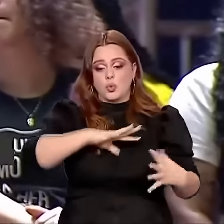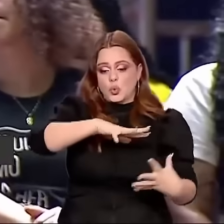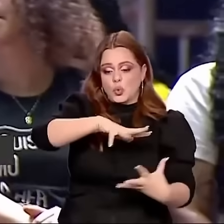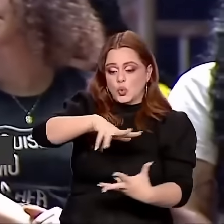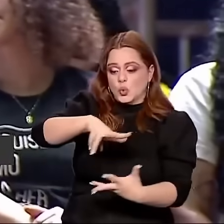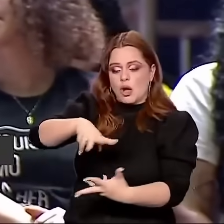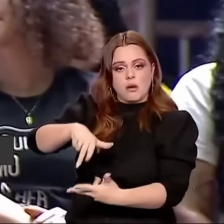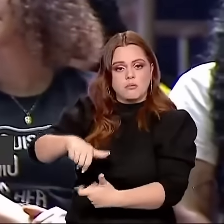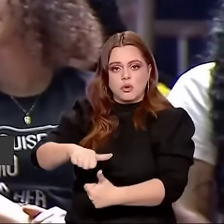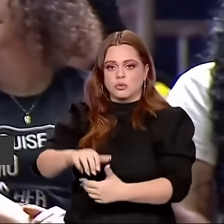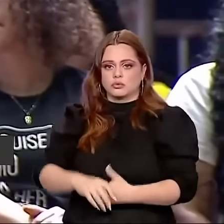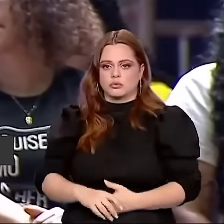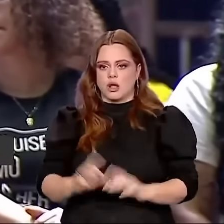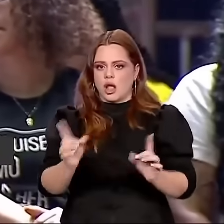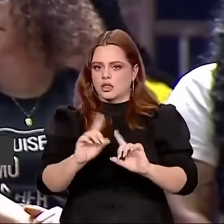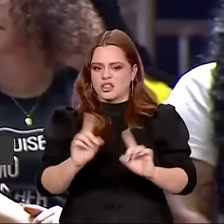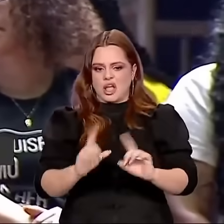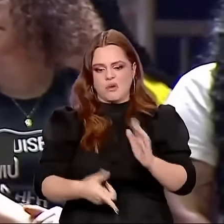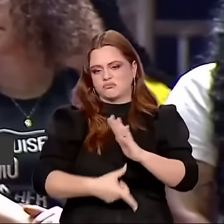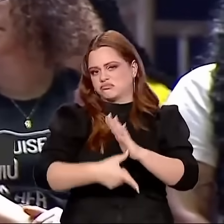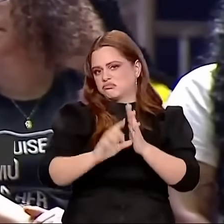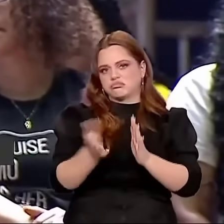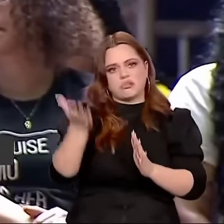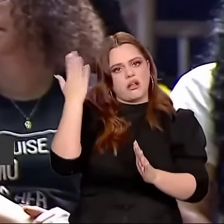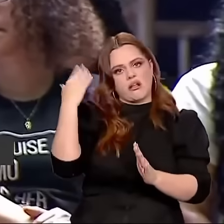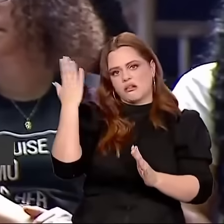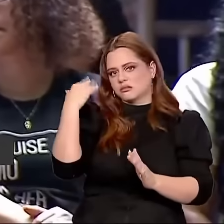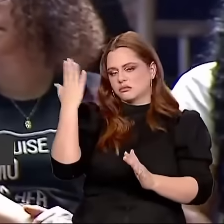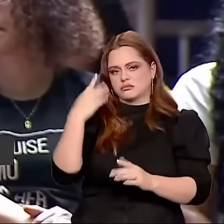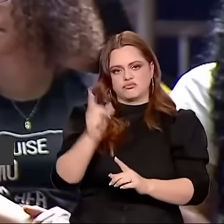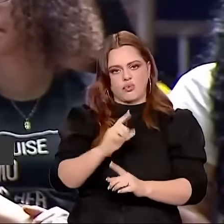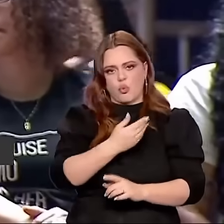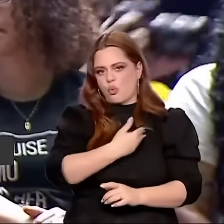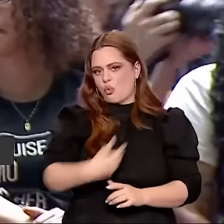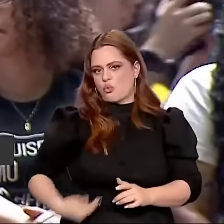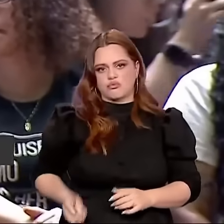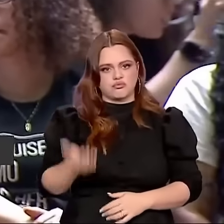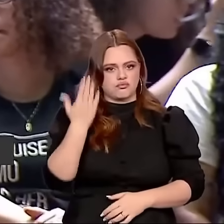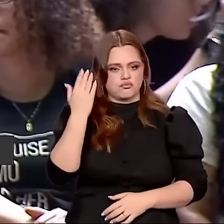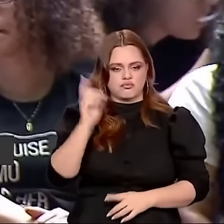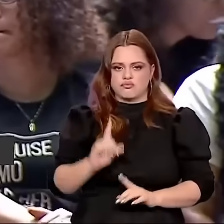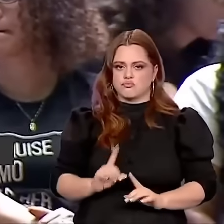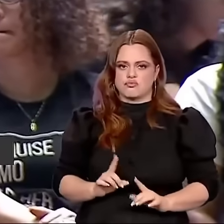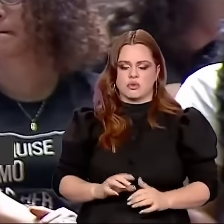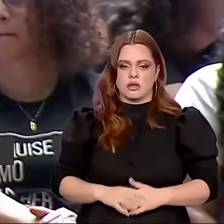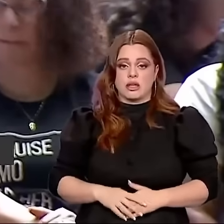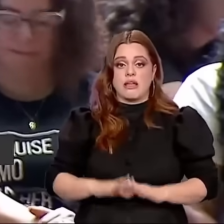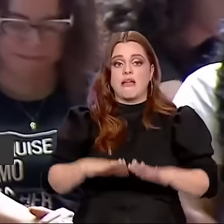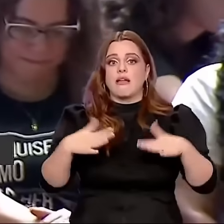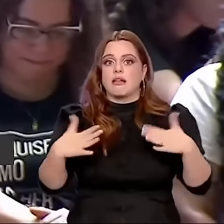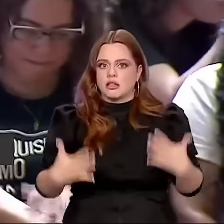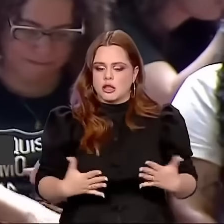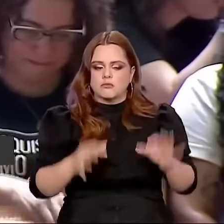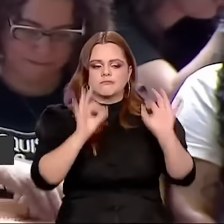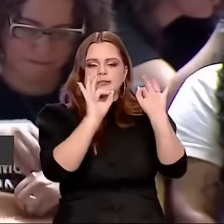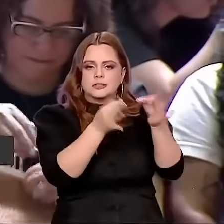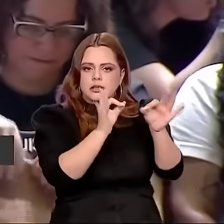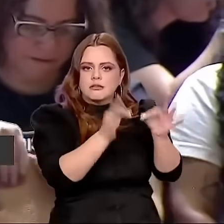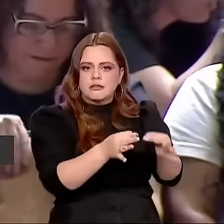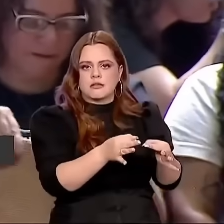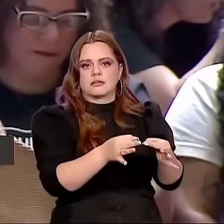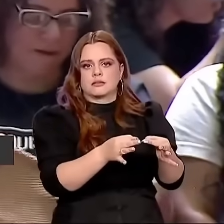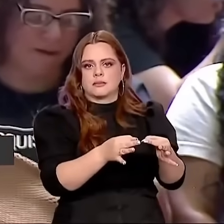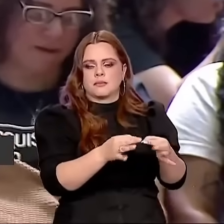Não paira como ele foi durante o mandato do governo anterior. Portanto, gente, estejam certos.